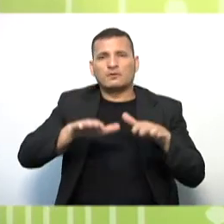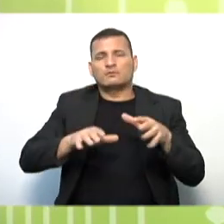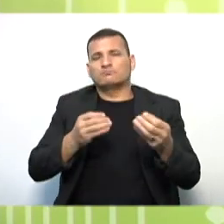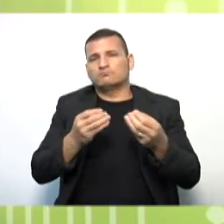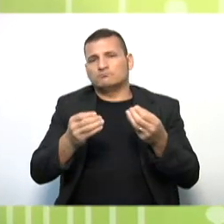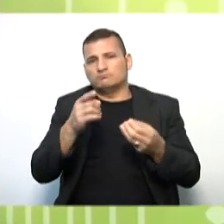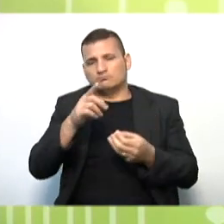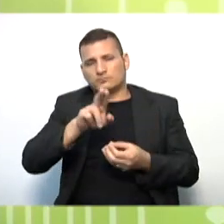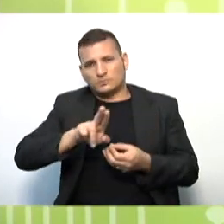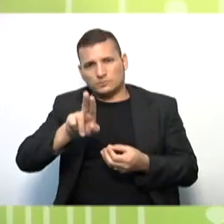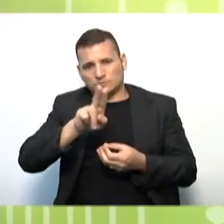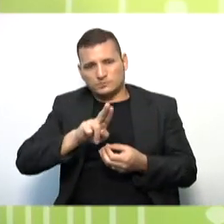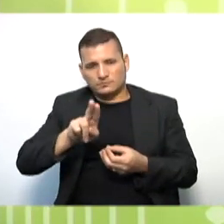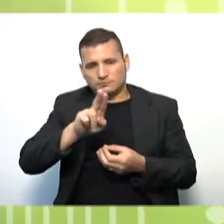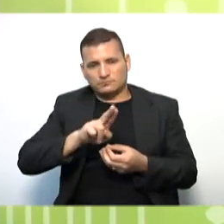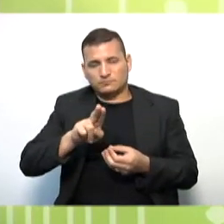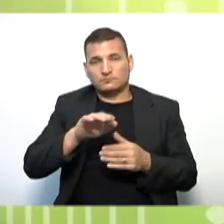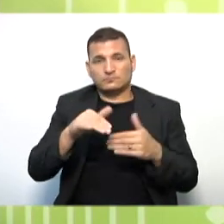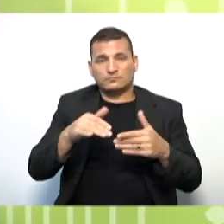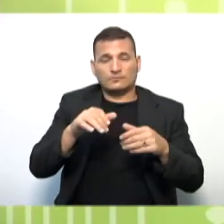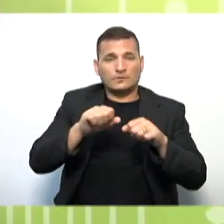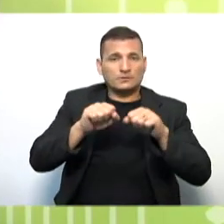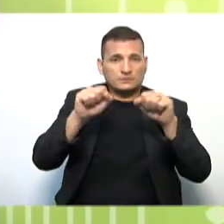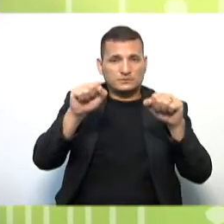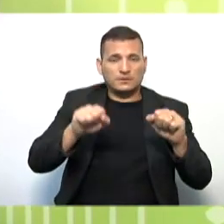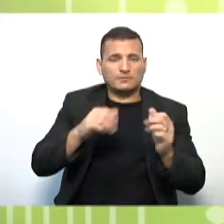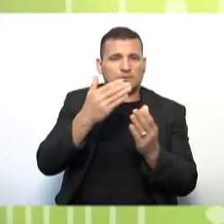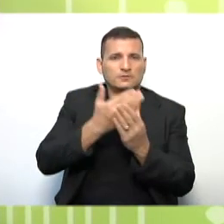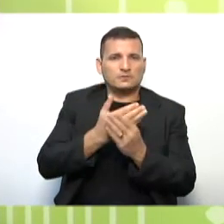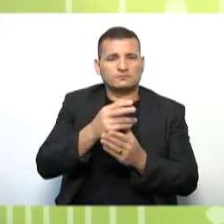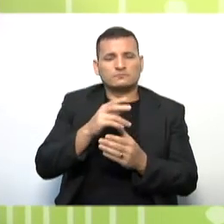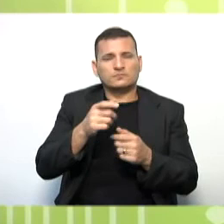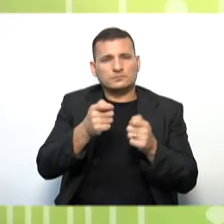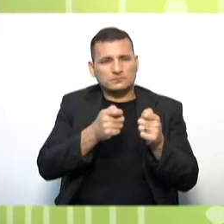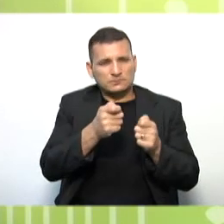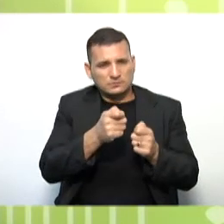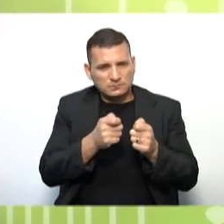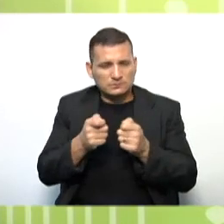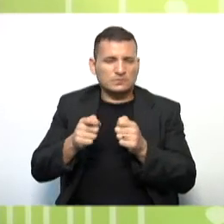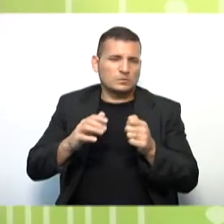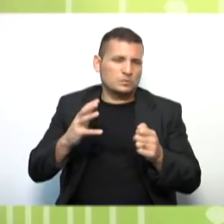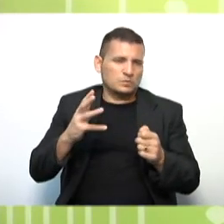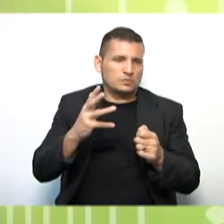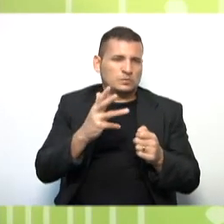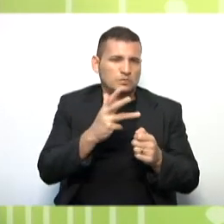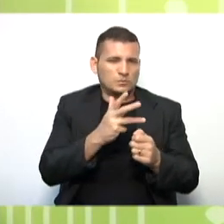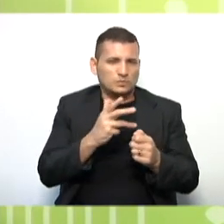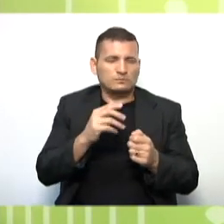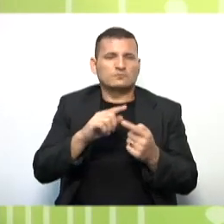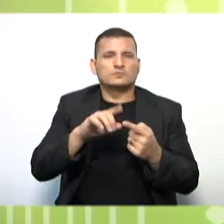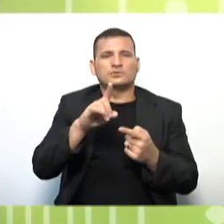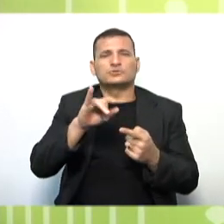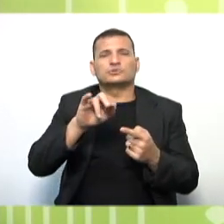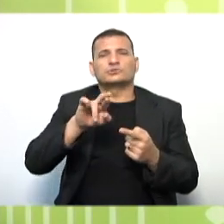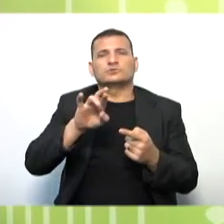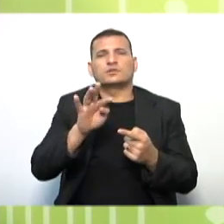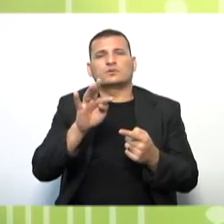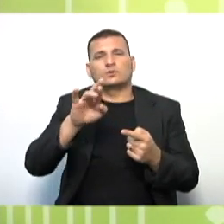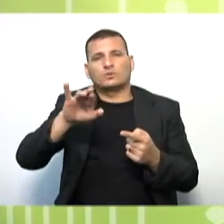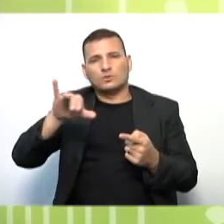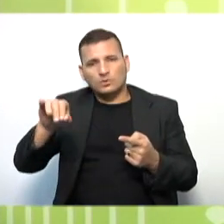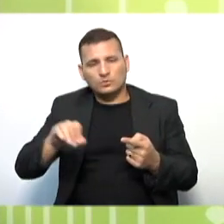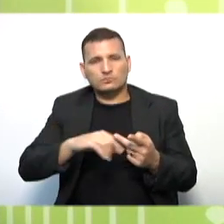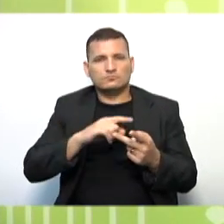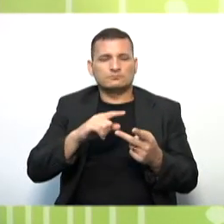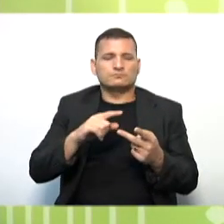né? Então, é o sistema de arquivos que vai gerenciar toda essa estrutura lógica de diretórios, toda essa